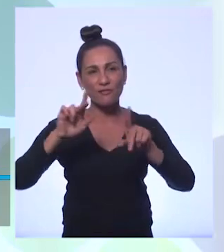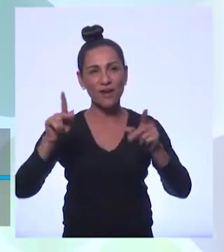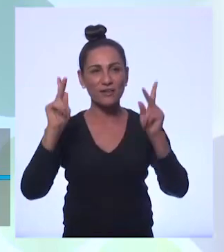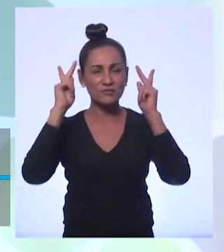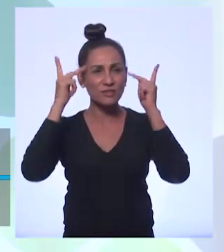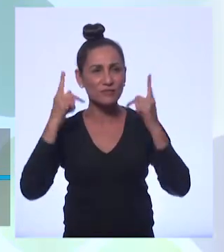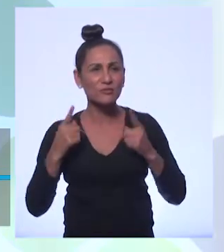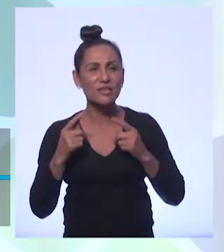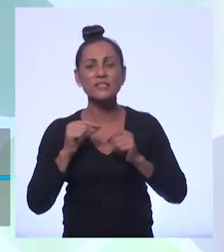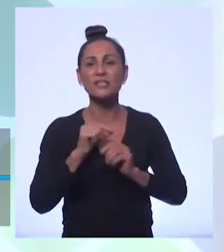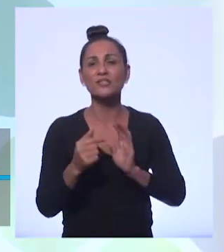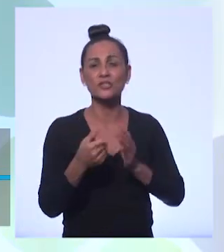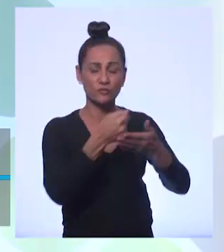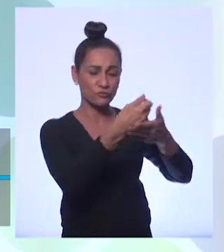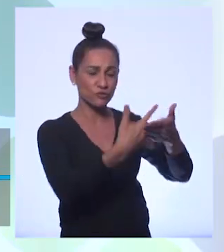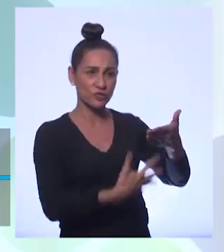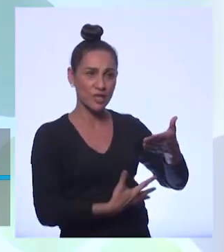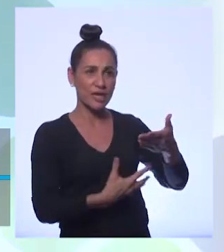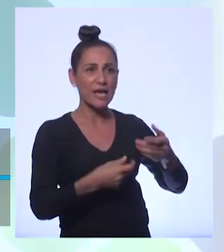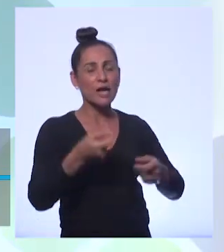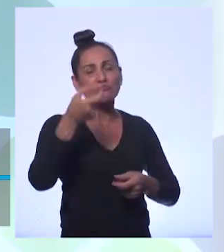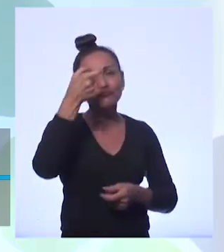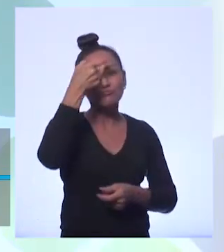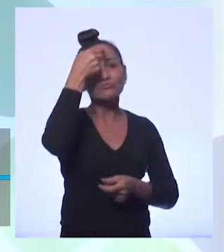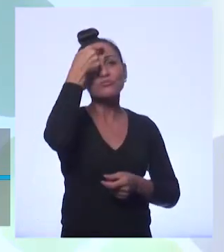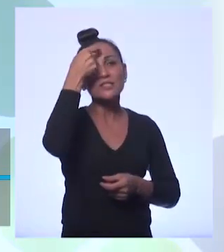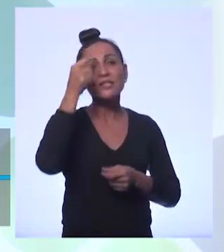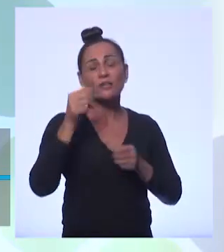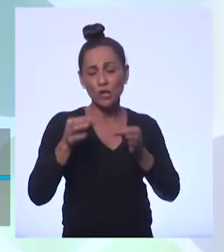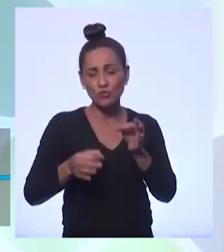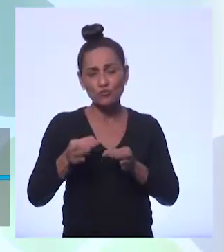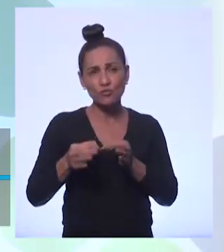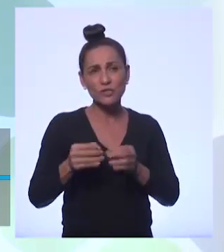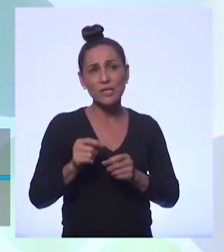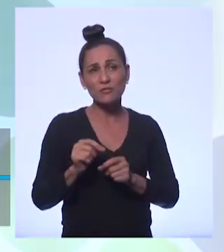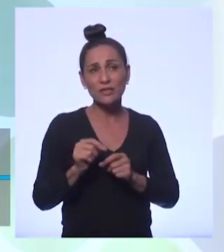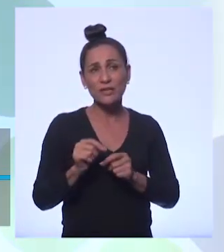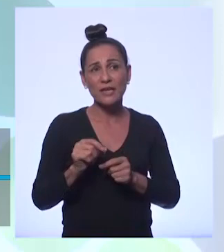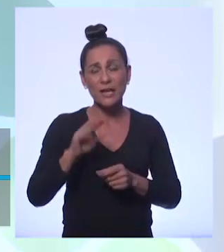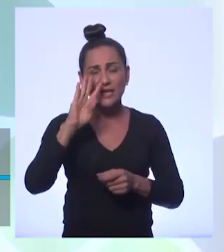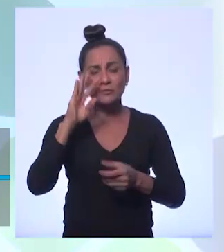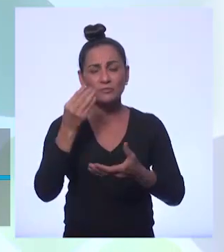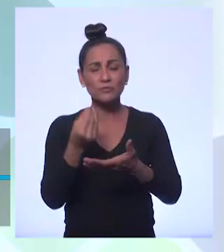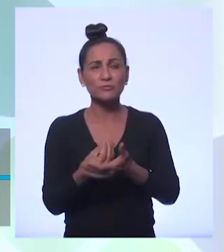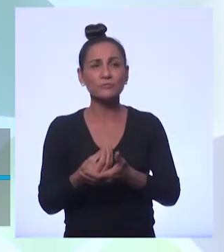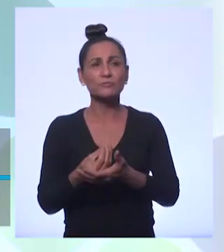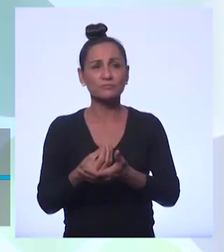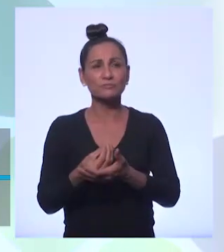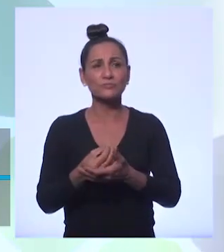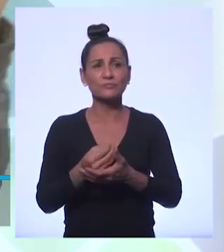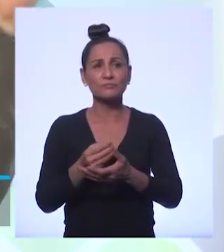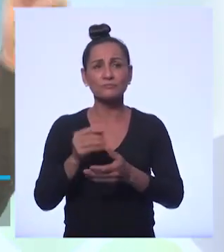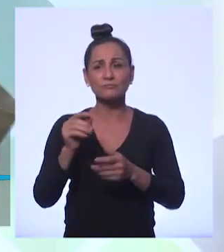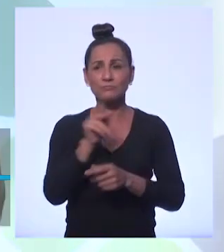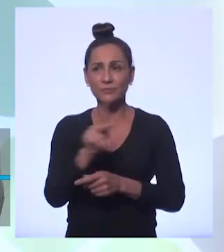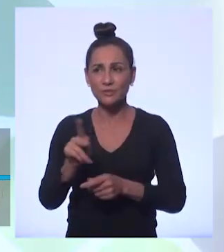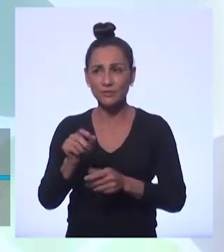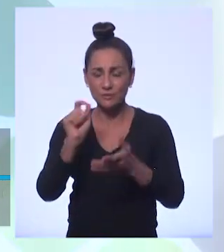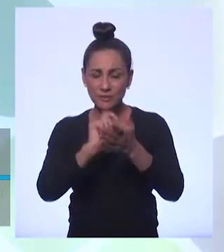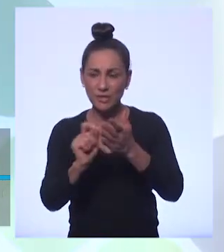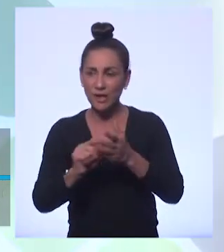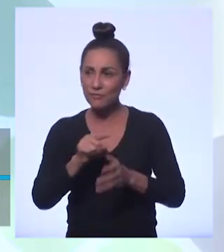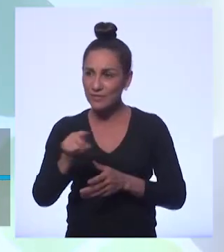gente recebeu aqui no chat. O juízo é aquilo que a gente considera, né? Então, assim, teve professores que escreveram, você é